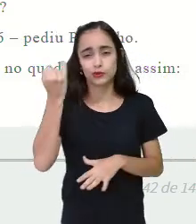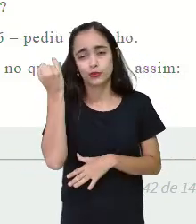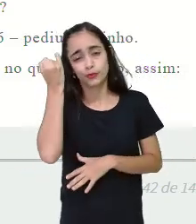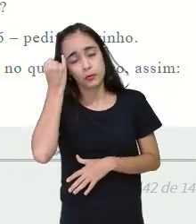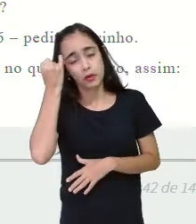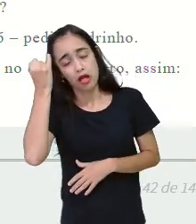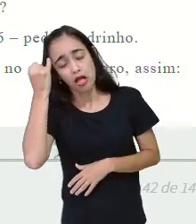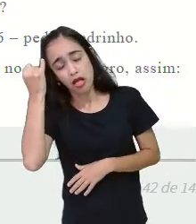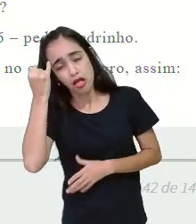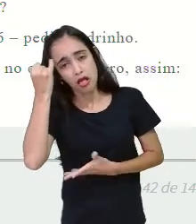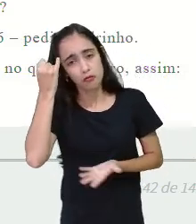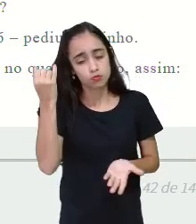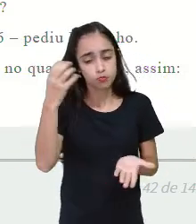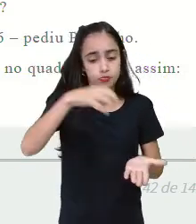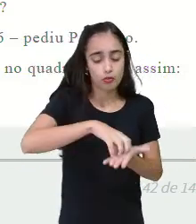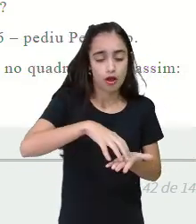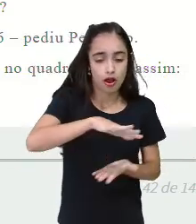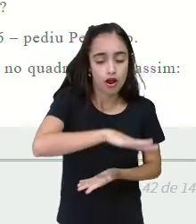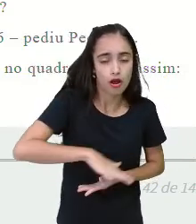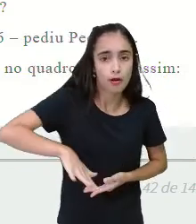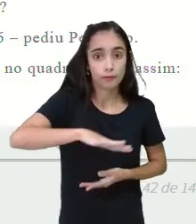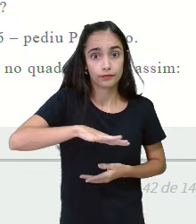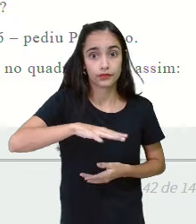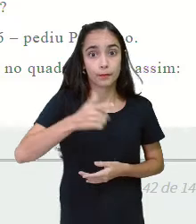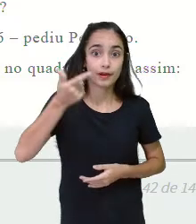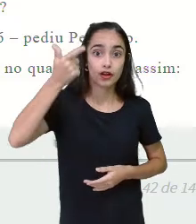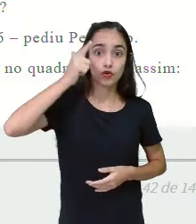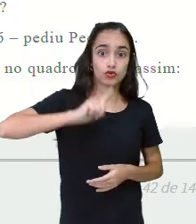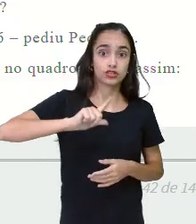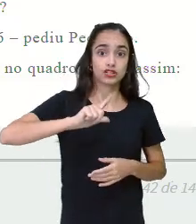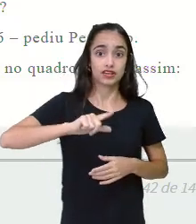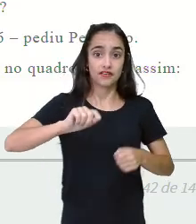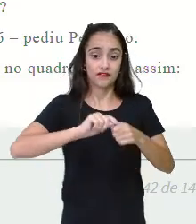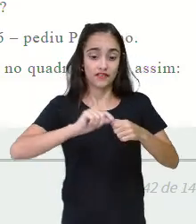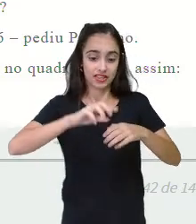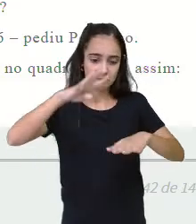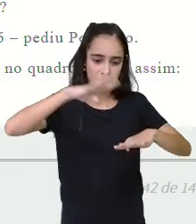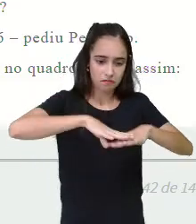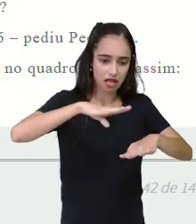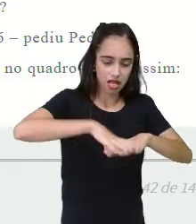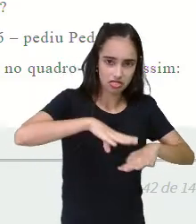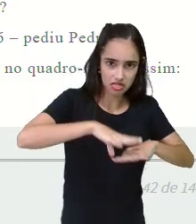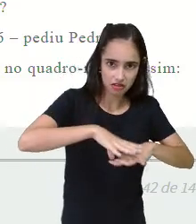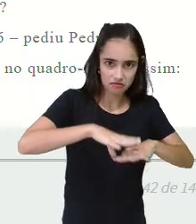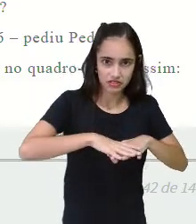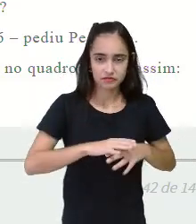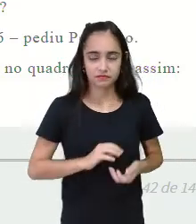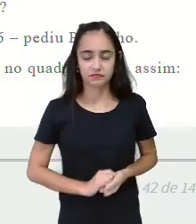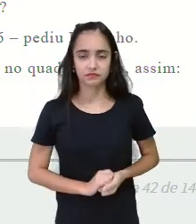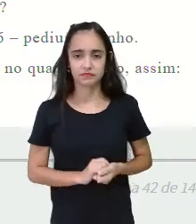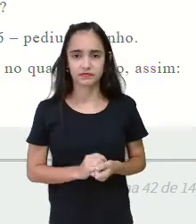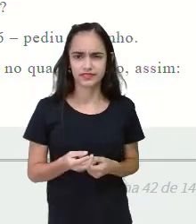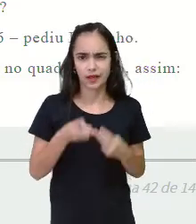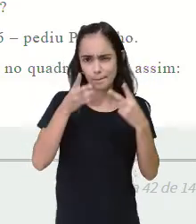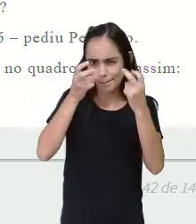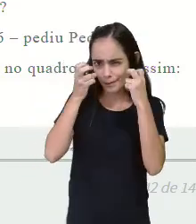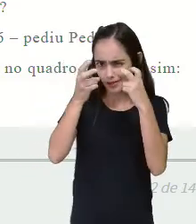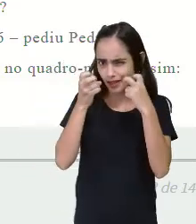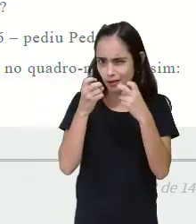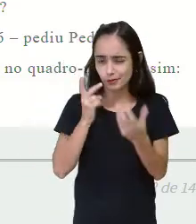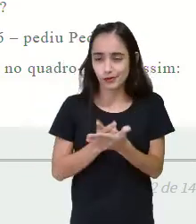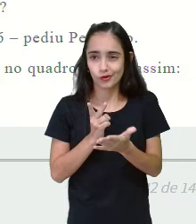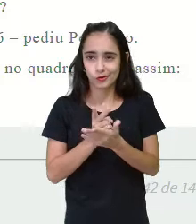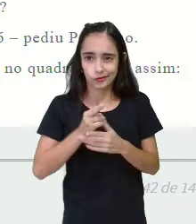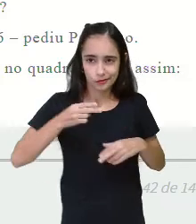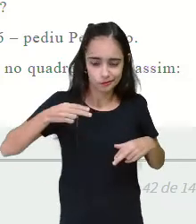que Dona Regra pudesse fazer a conta na sua casca. Vejam que eles estão indo aí caminhando para mostrar como é